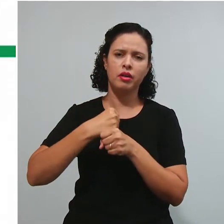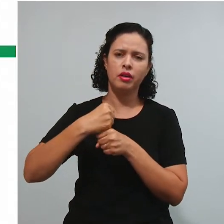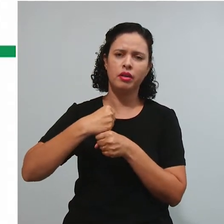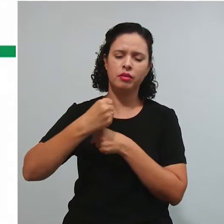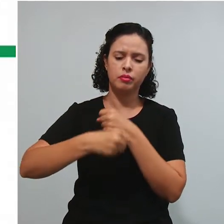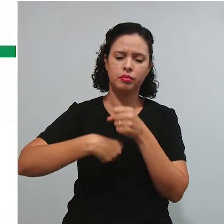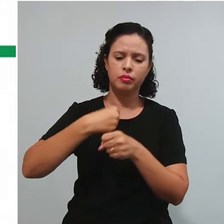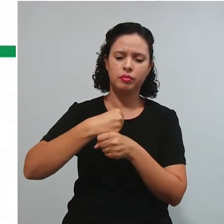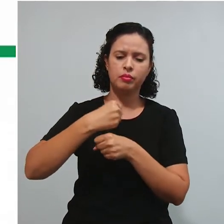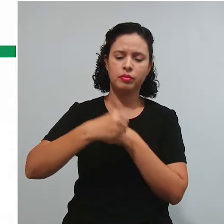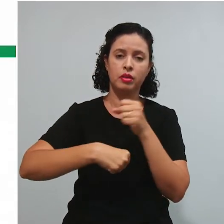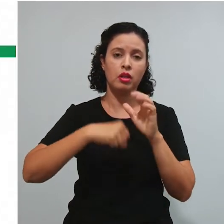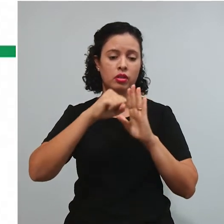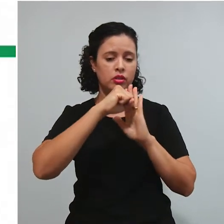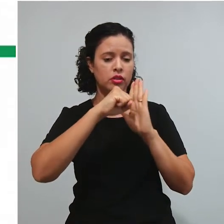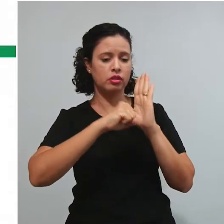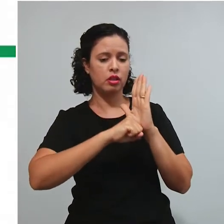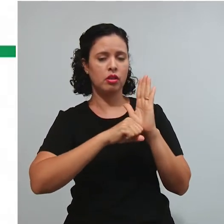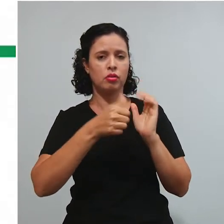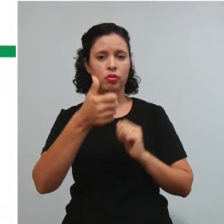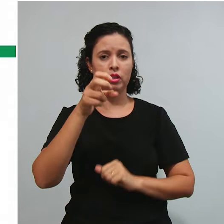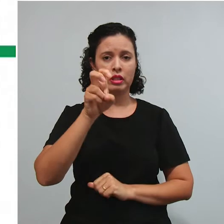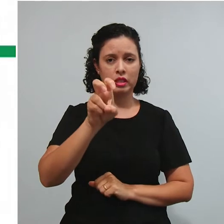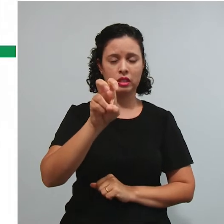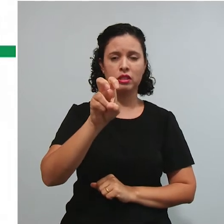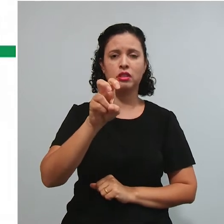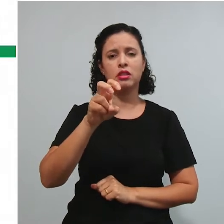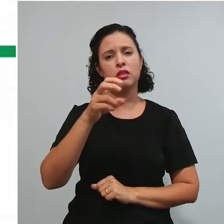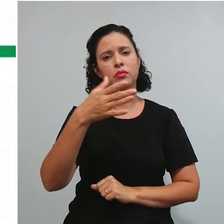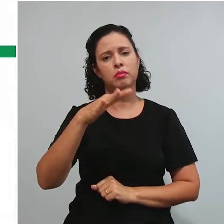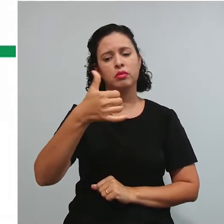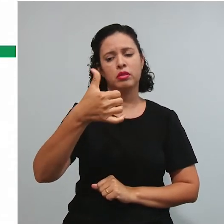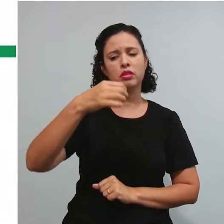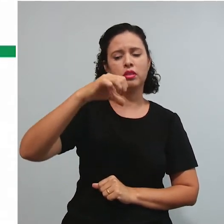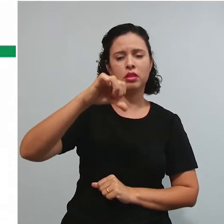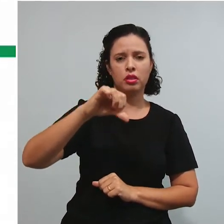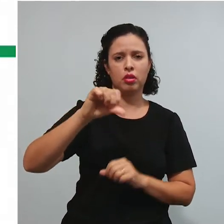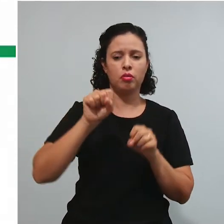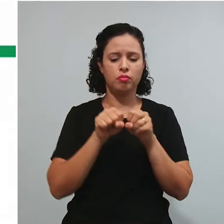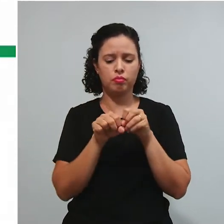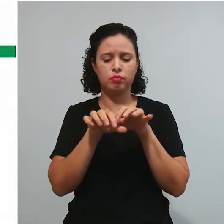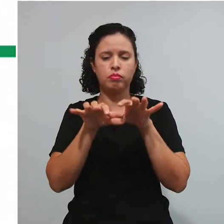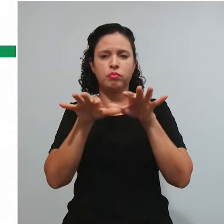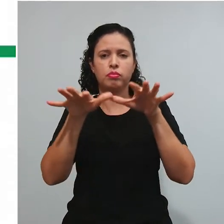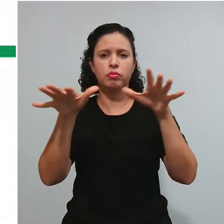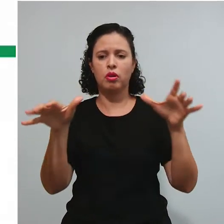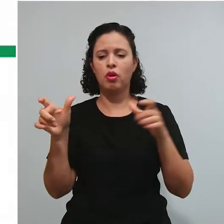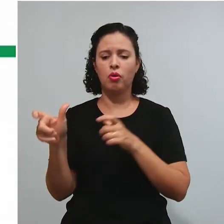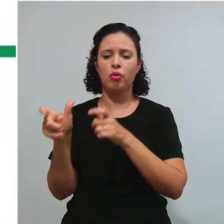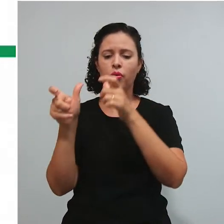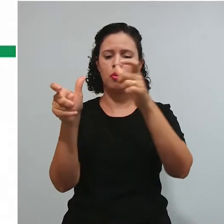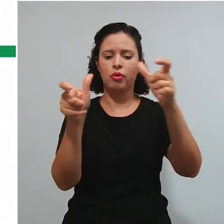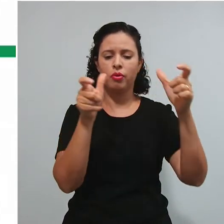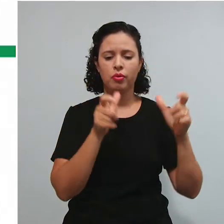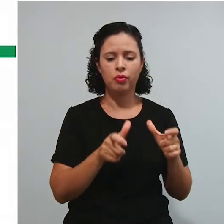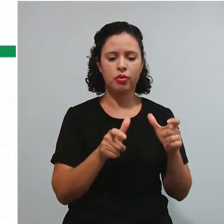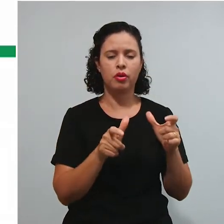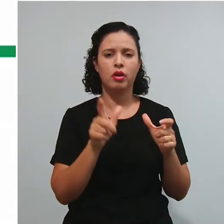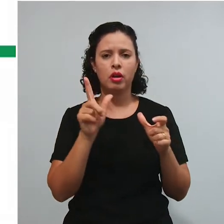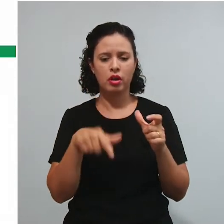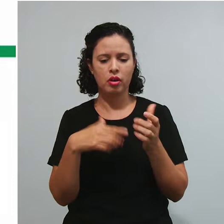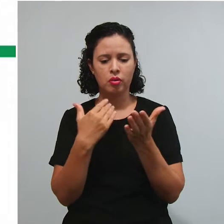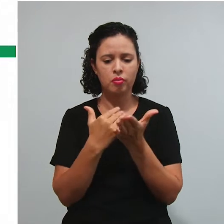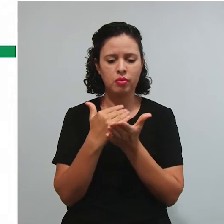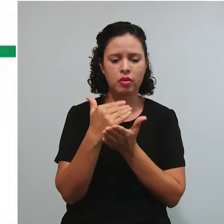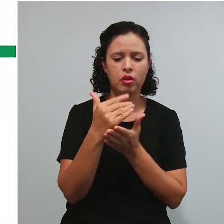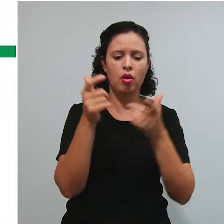dos séculos XV a XIX, ela se expandiu por outras regiões, começando aqui pelo